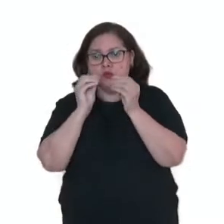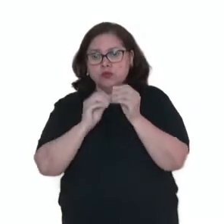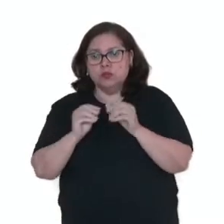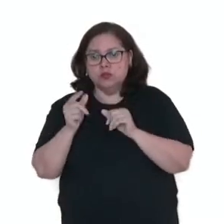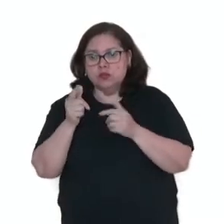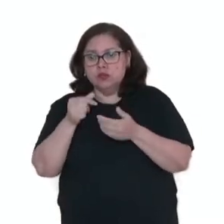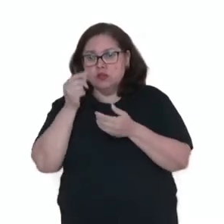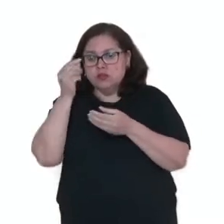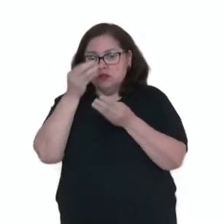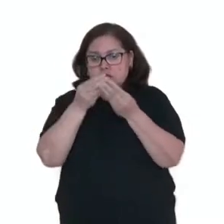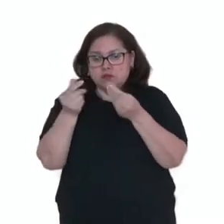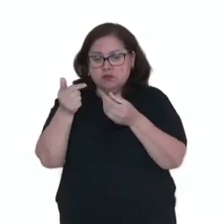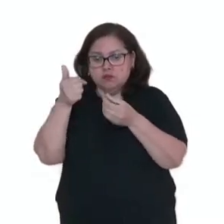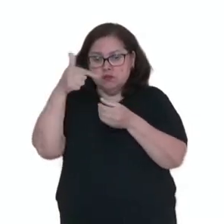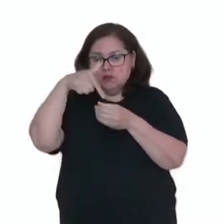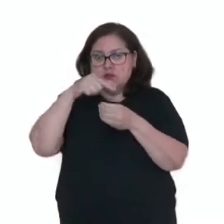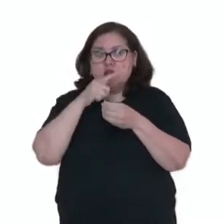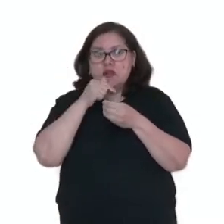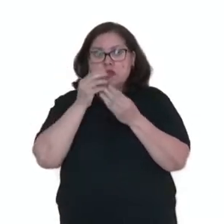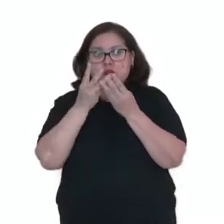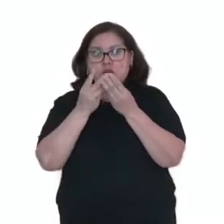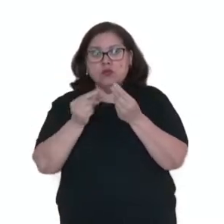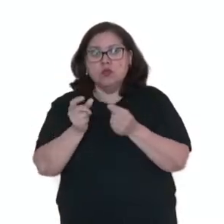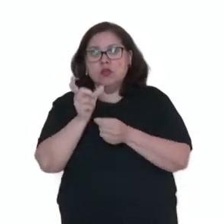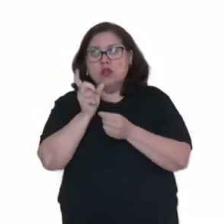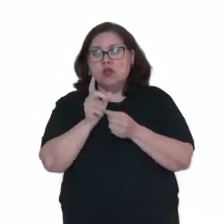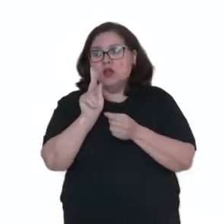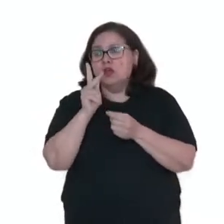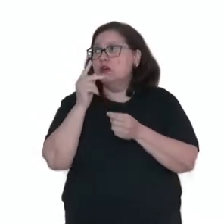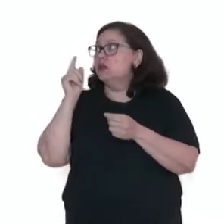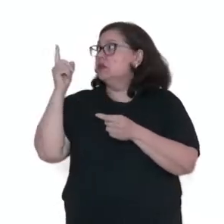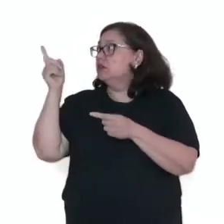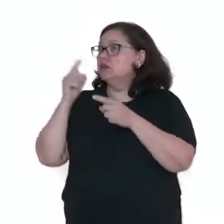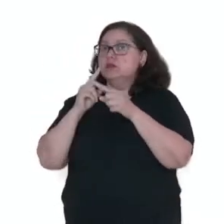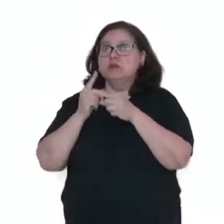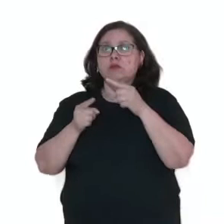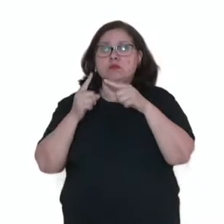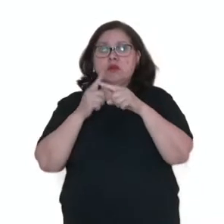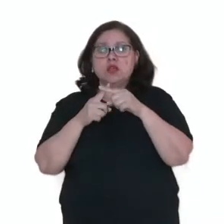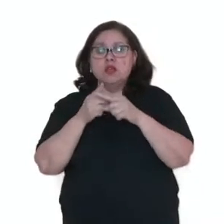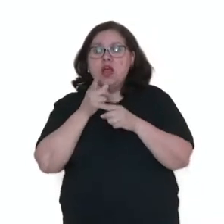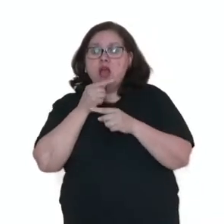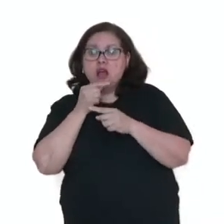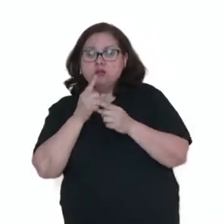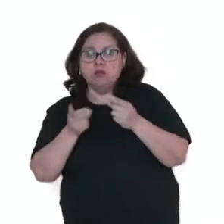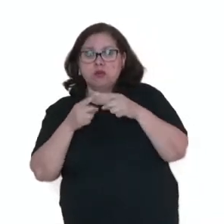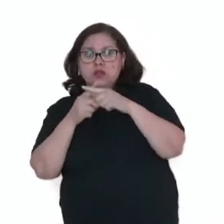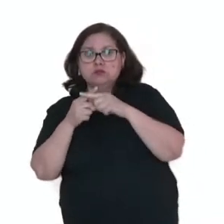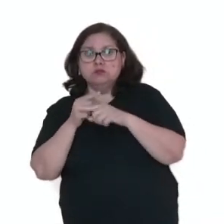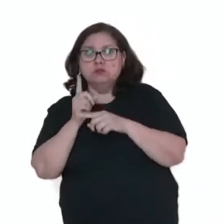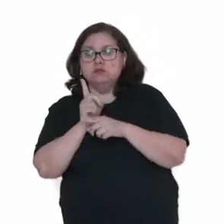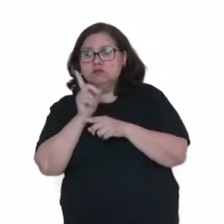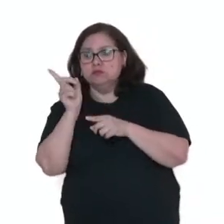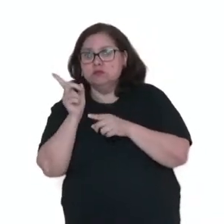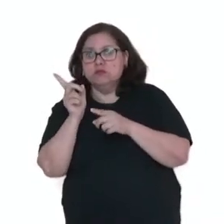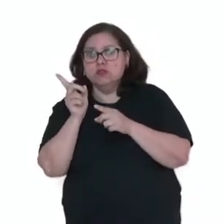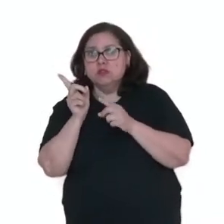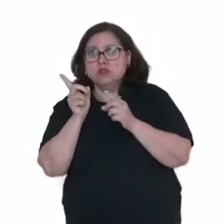numa extensão muito pequena. Tá aqui, ó. Água líquida mais água líquida, né? Vai